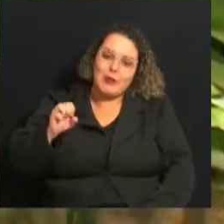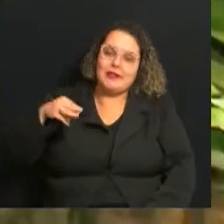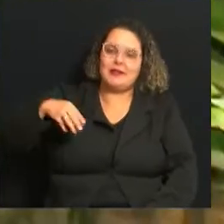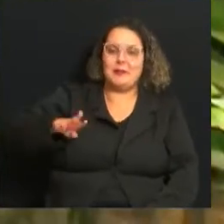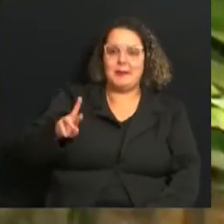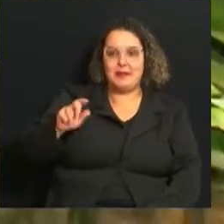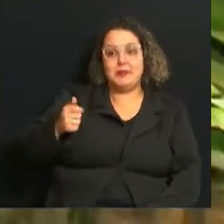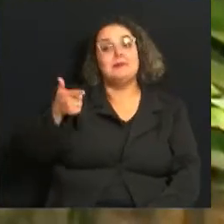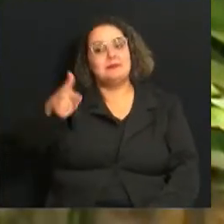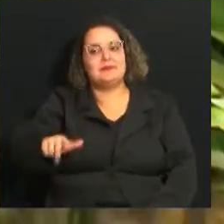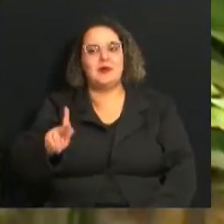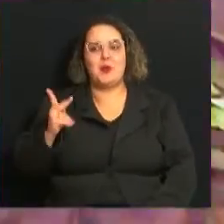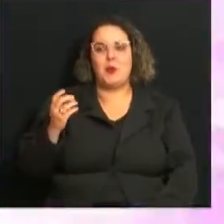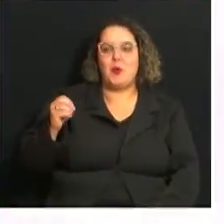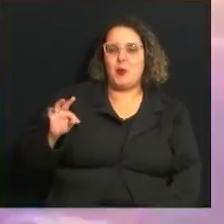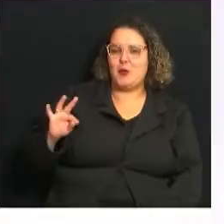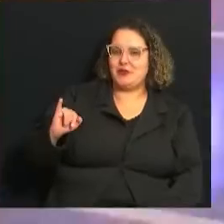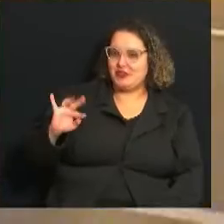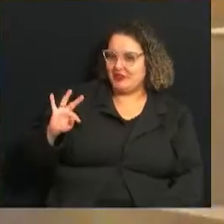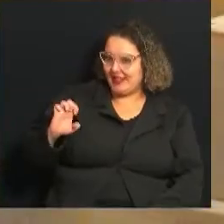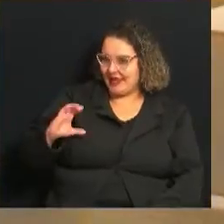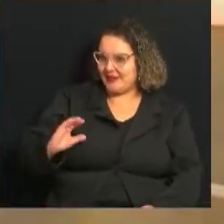do Hortitec.